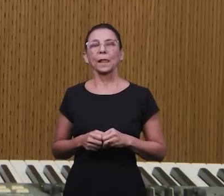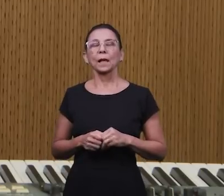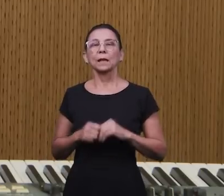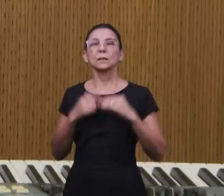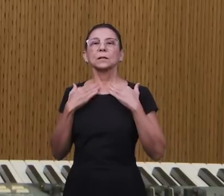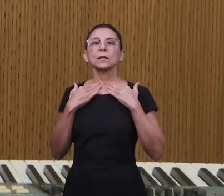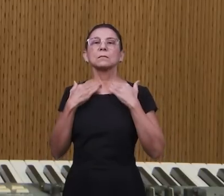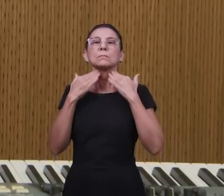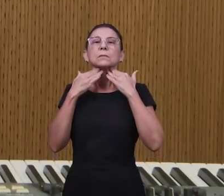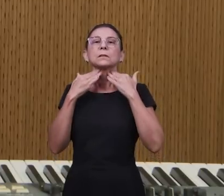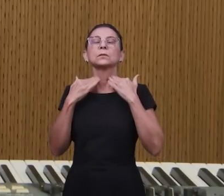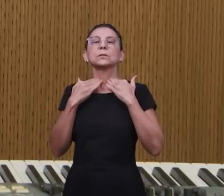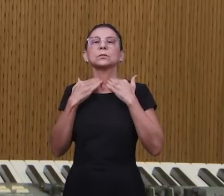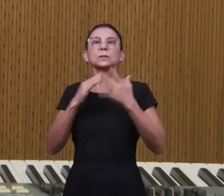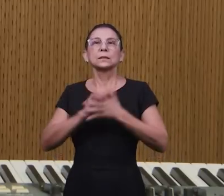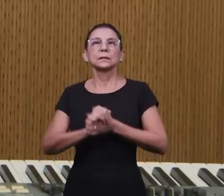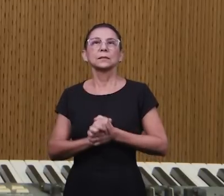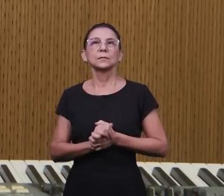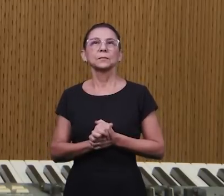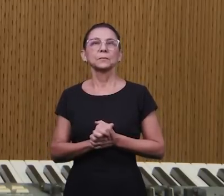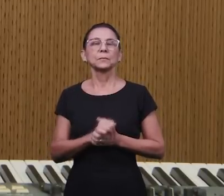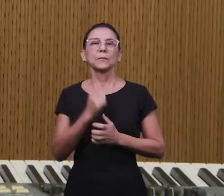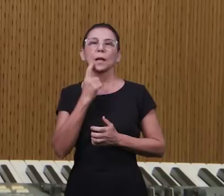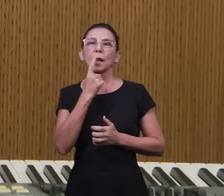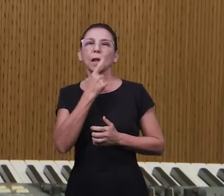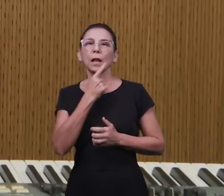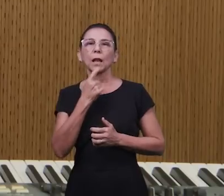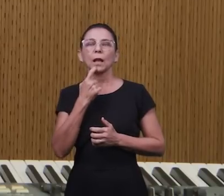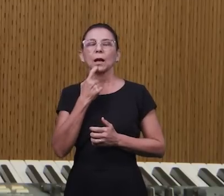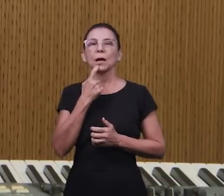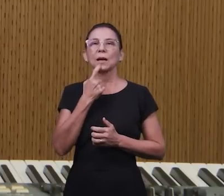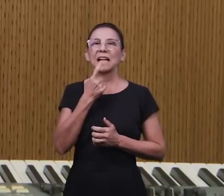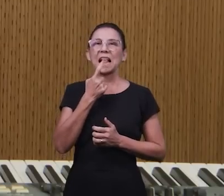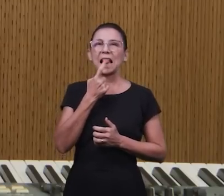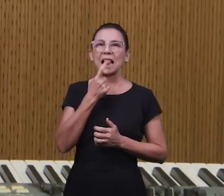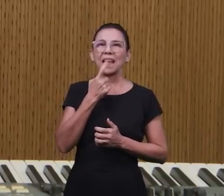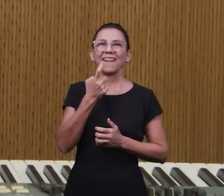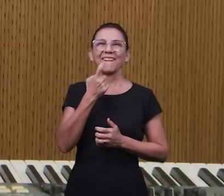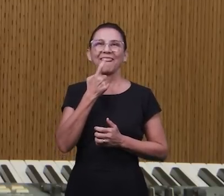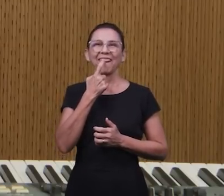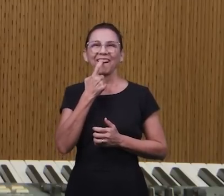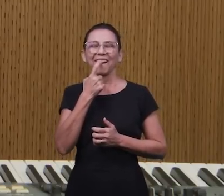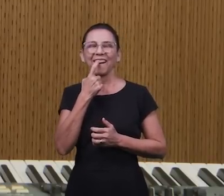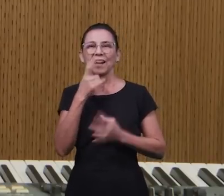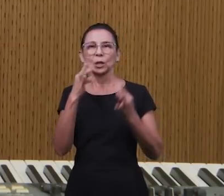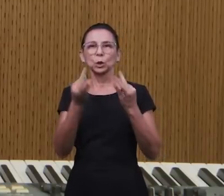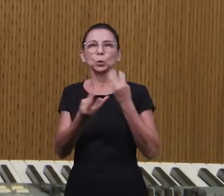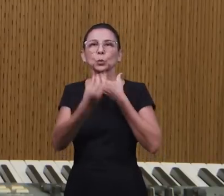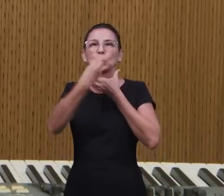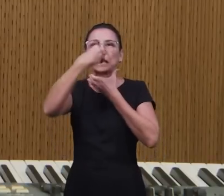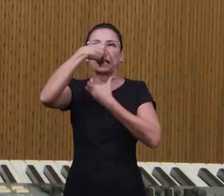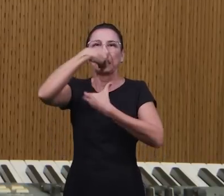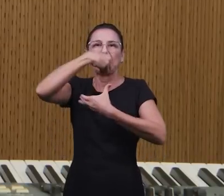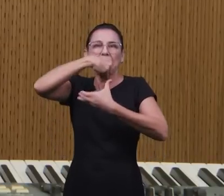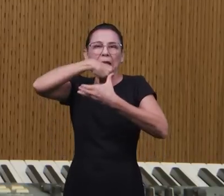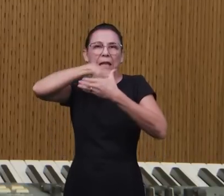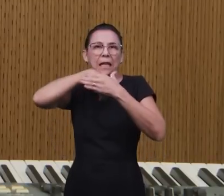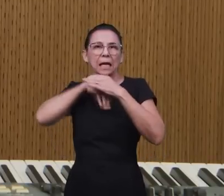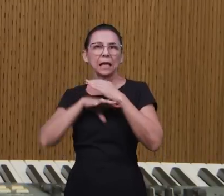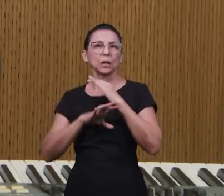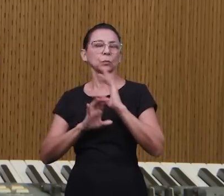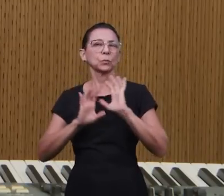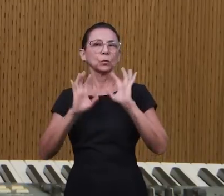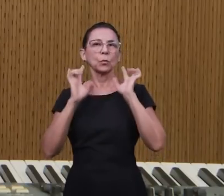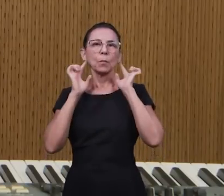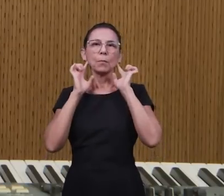articuladores. Lembra quais são os articuladores? Lábio, língua, dente, palato mole, faringe, laringe,